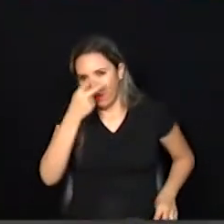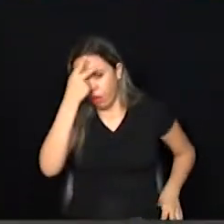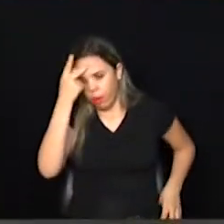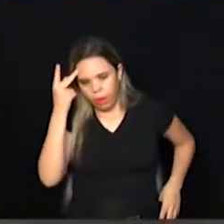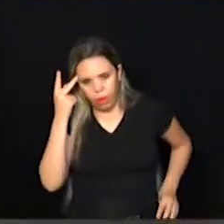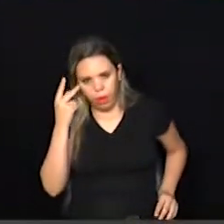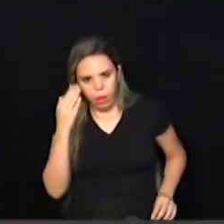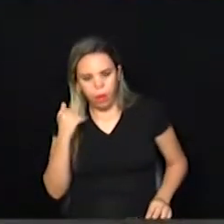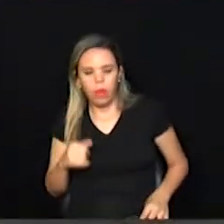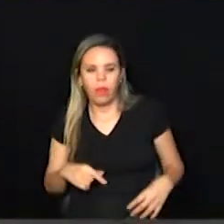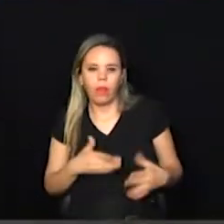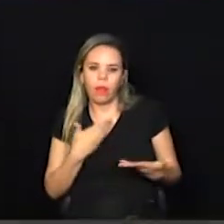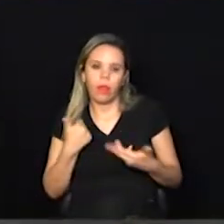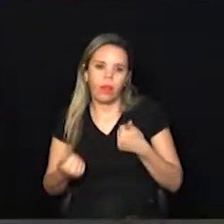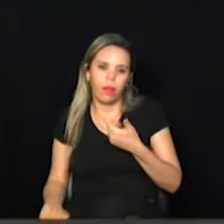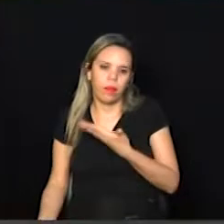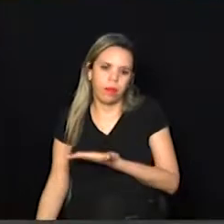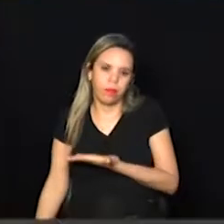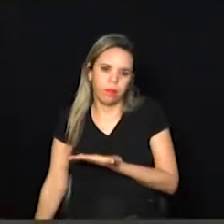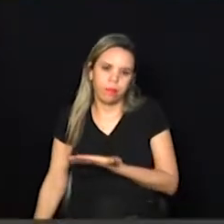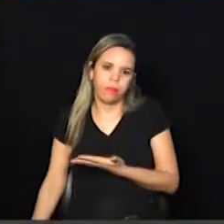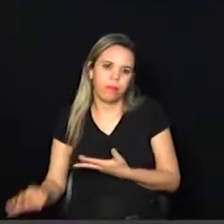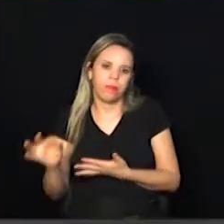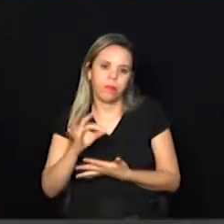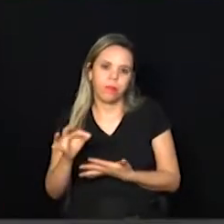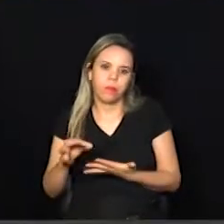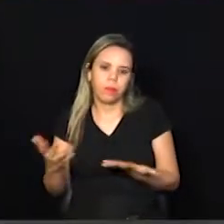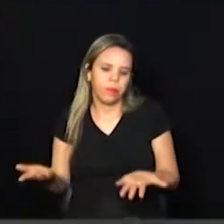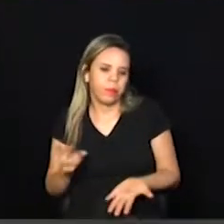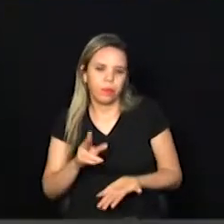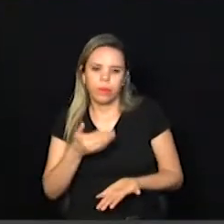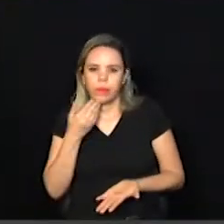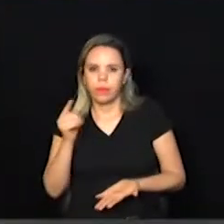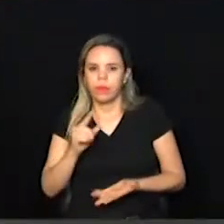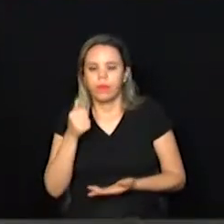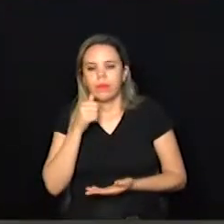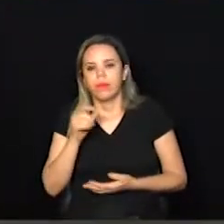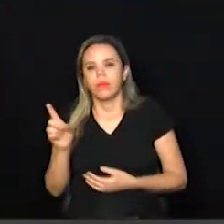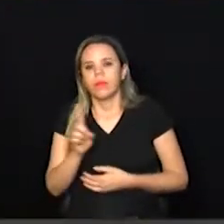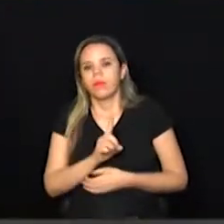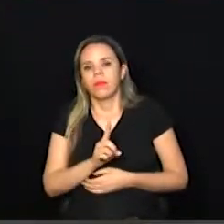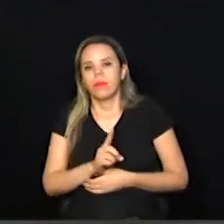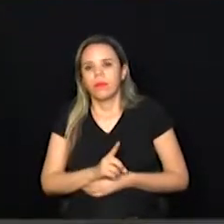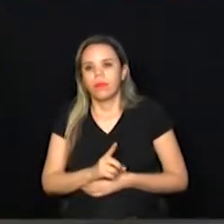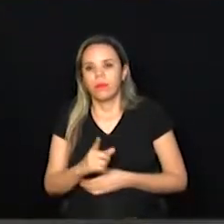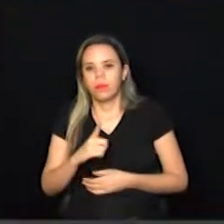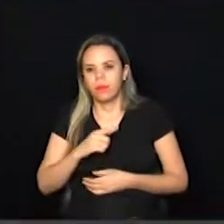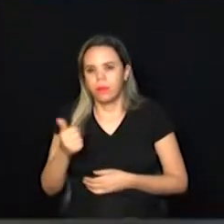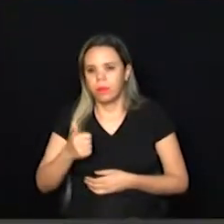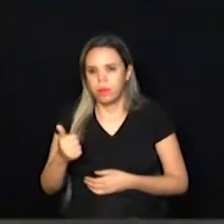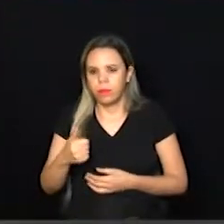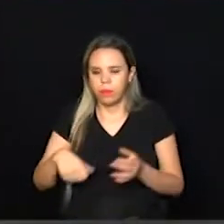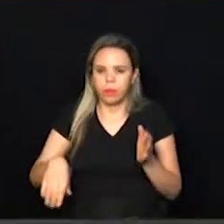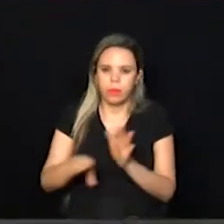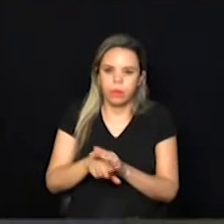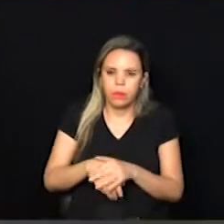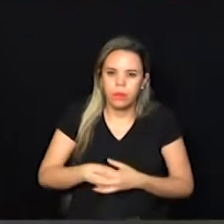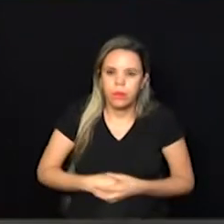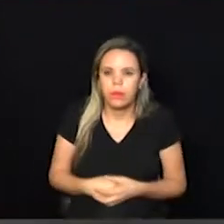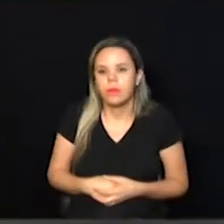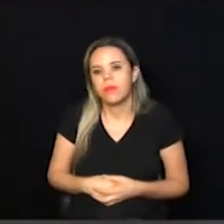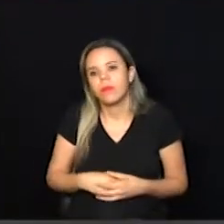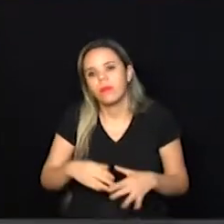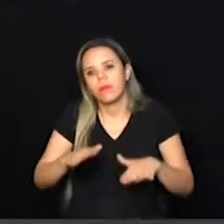saber, olha, vamos melhorar neste ponto. Porque não é fácil. Quando a mulher chega lá, primeiro que para ela chegar,